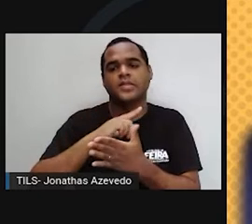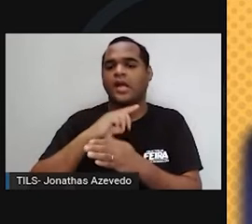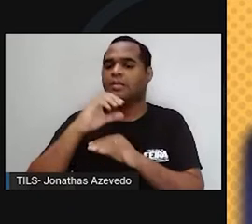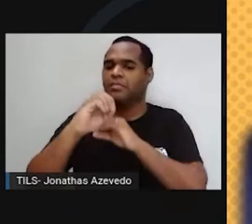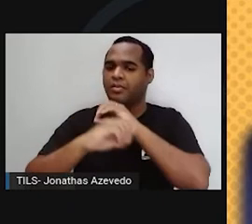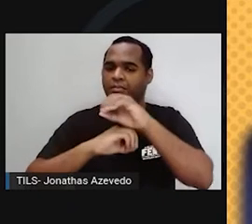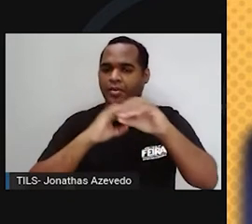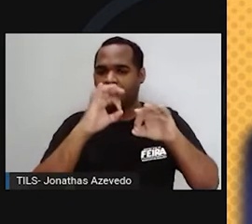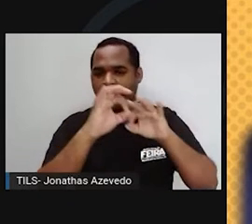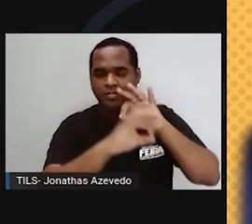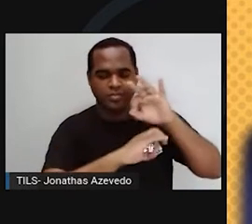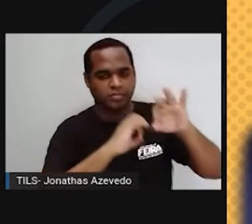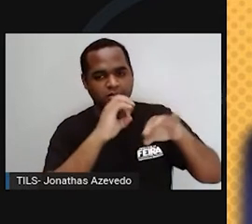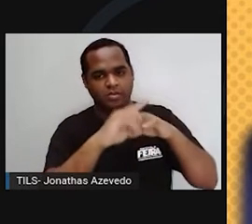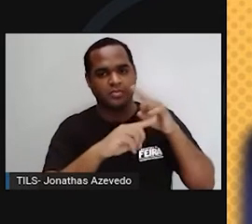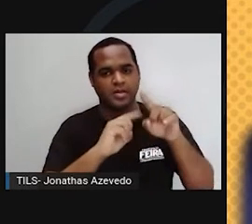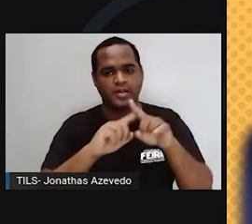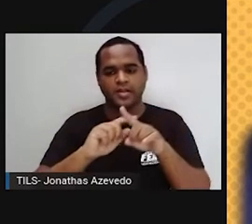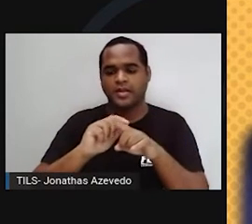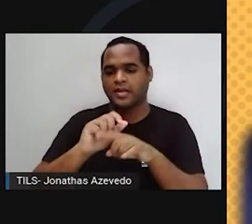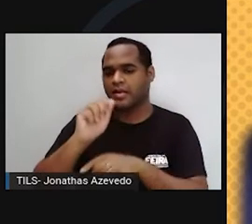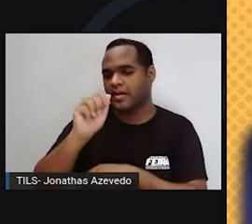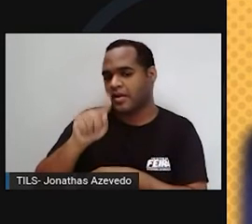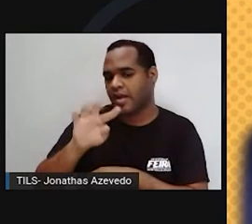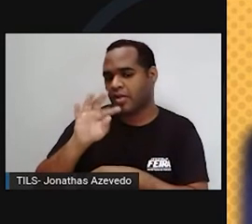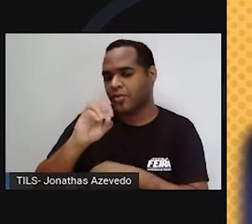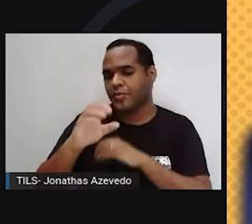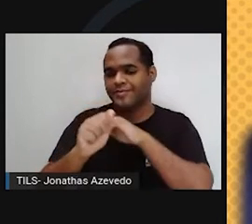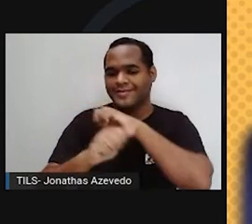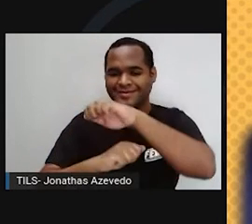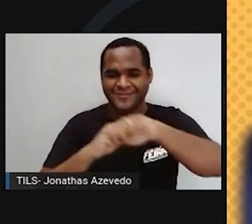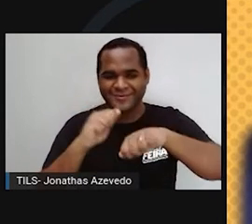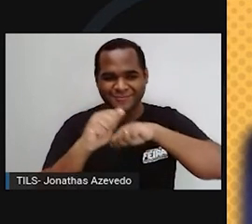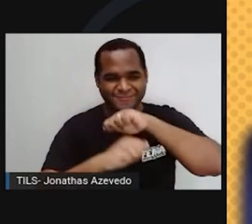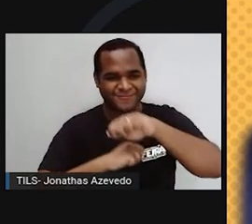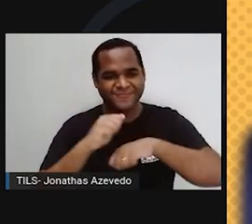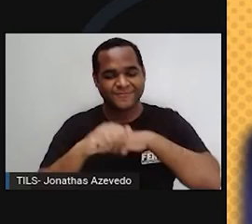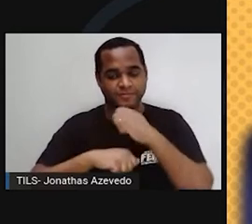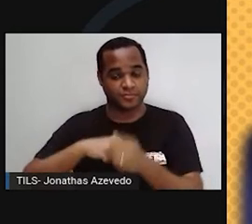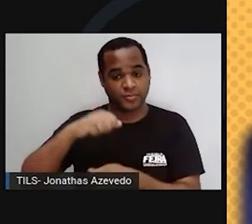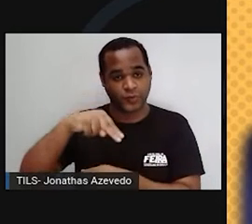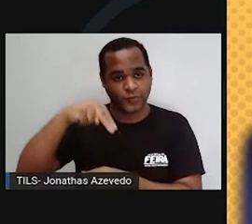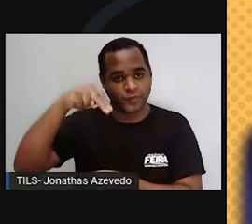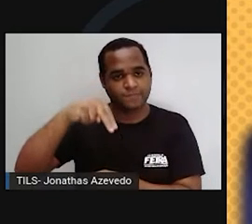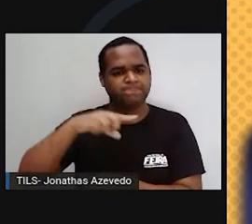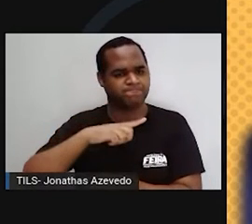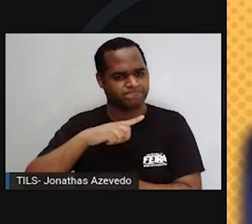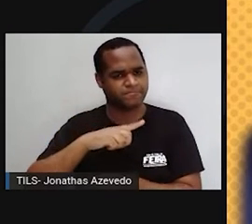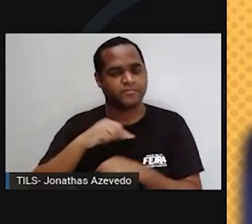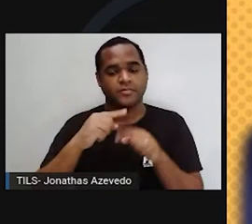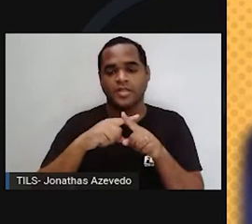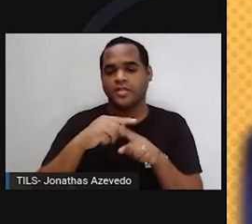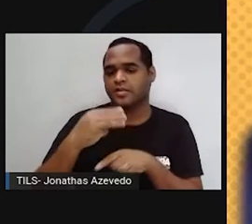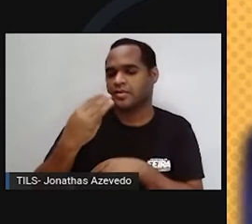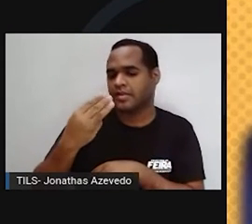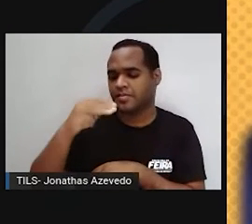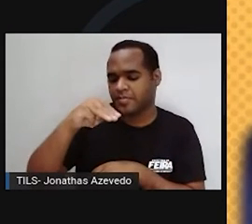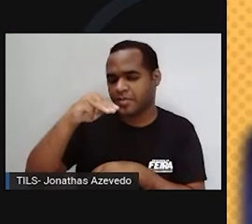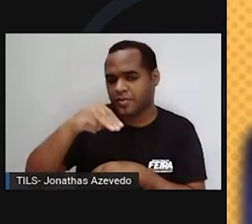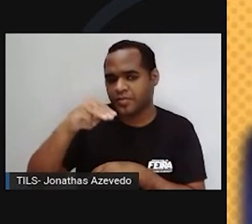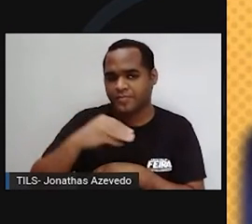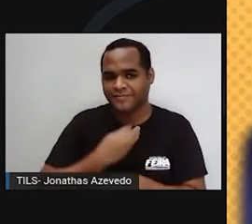que resultaram depois nos átomos de hidrogênio e hélio. Já estávamos pelo terceiro minuto de vida do